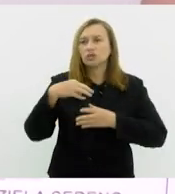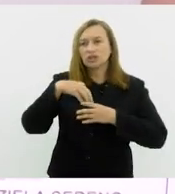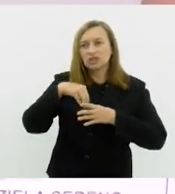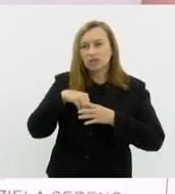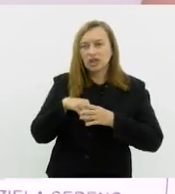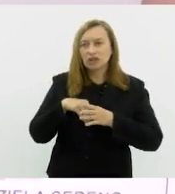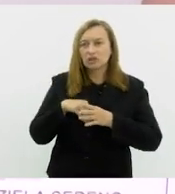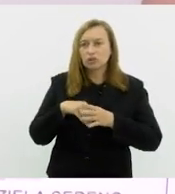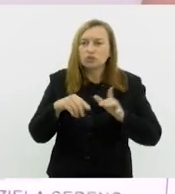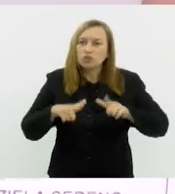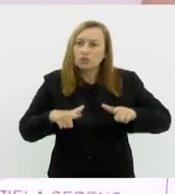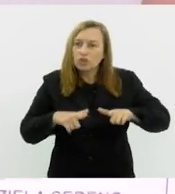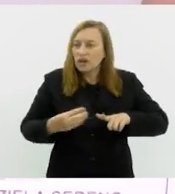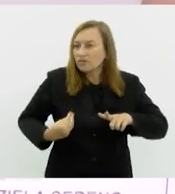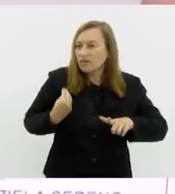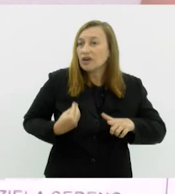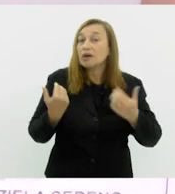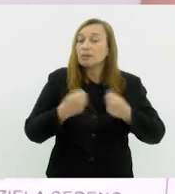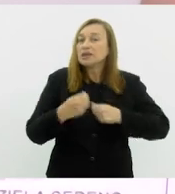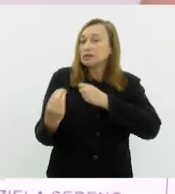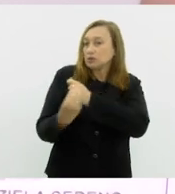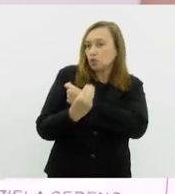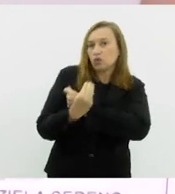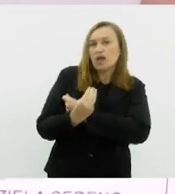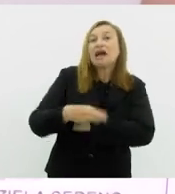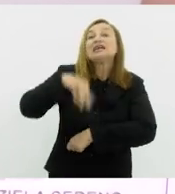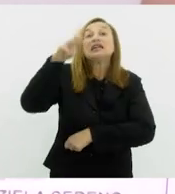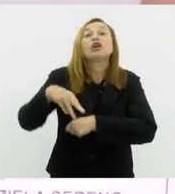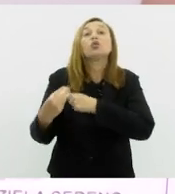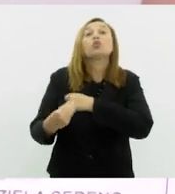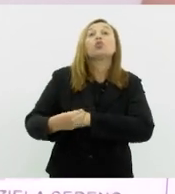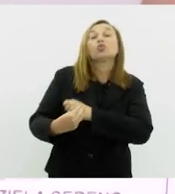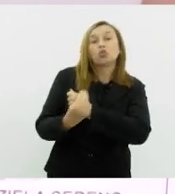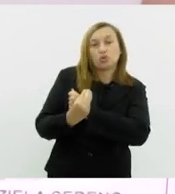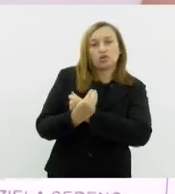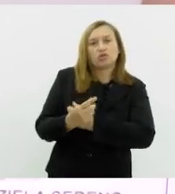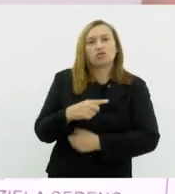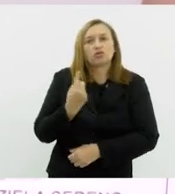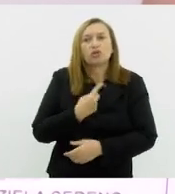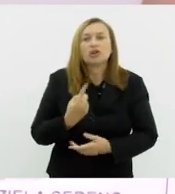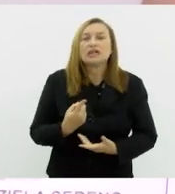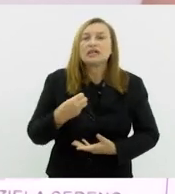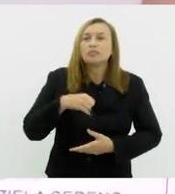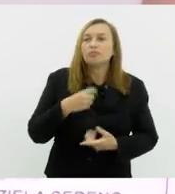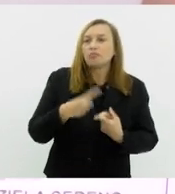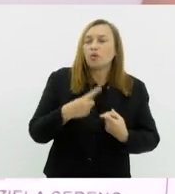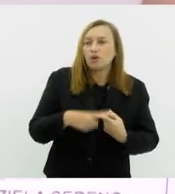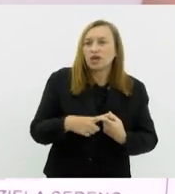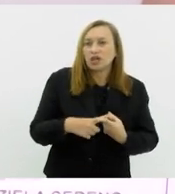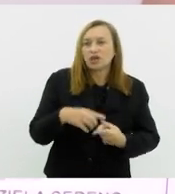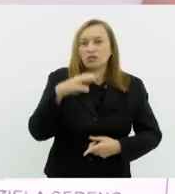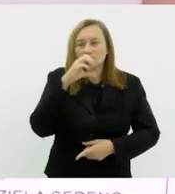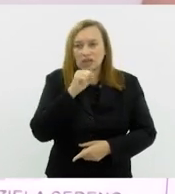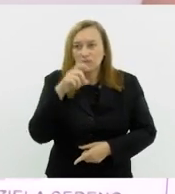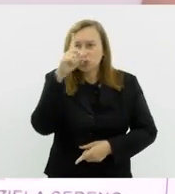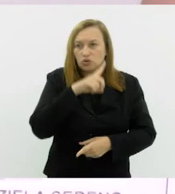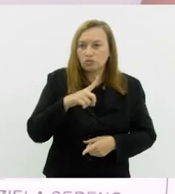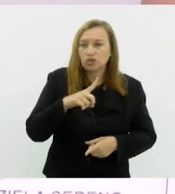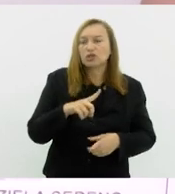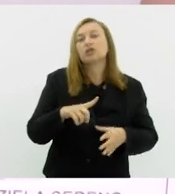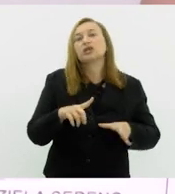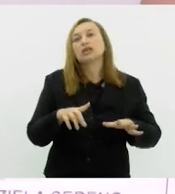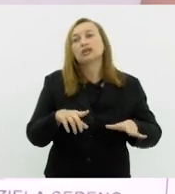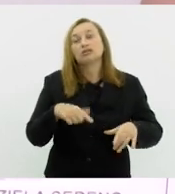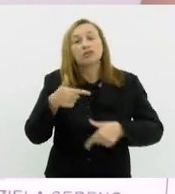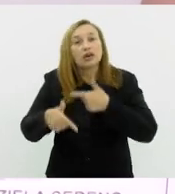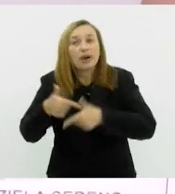territórios, a gente precisa desse cuidado. Quem cuida da gente? Porque a gente, no final de semana, está servindo quentinha, está cuidando das